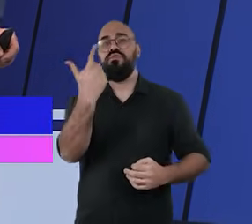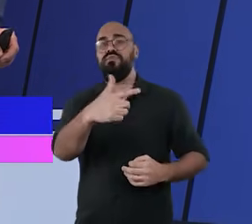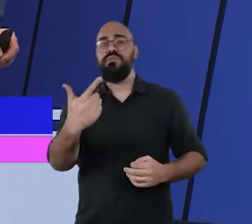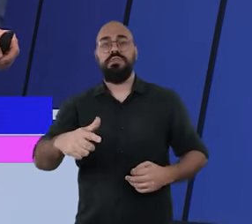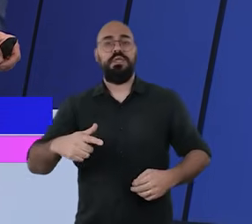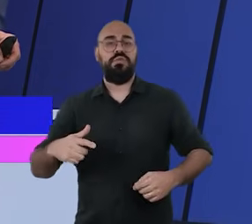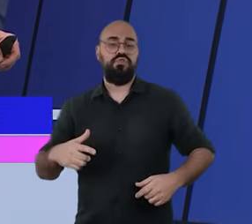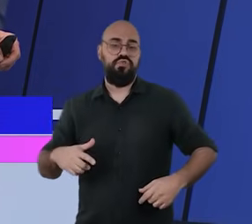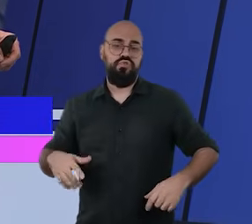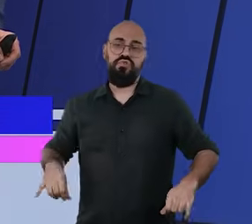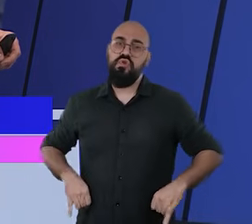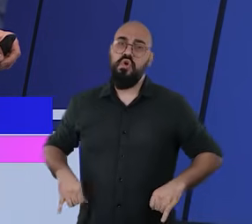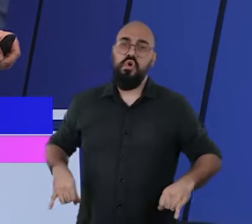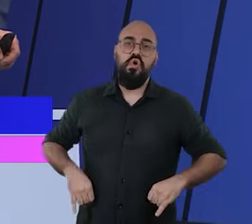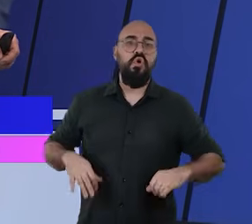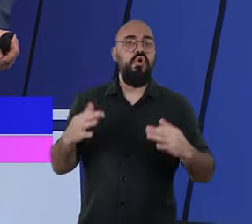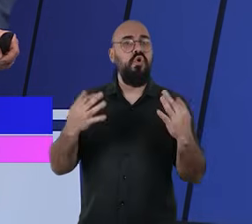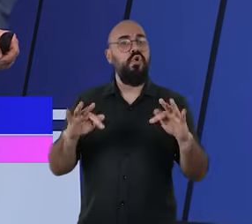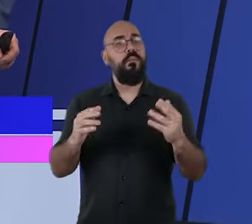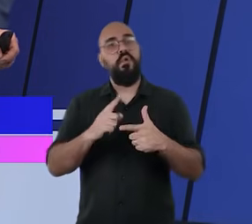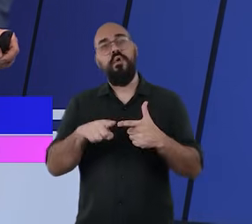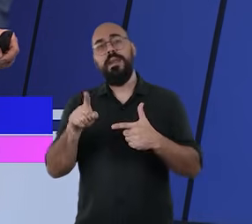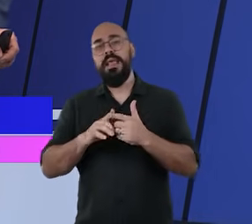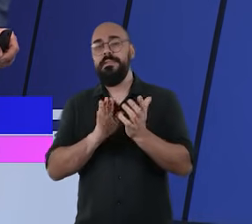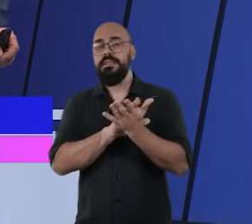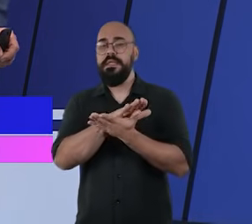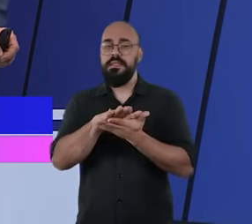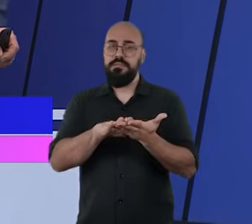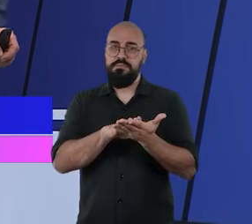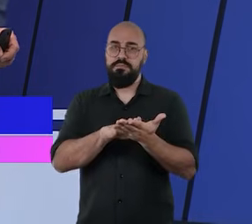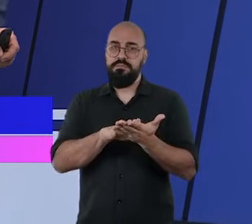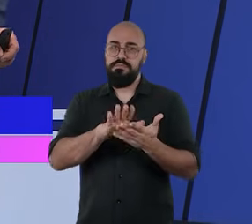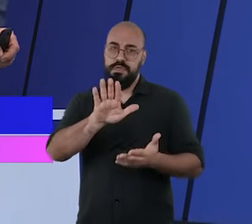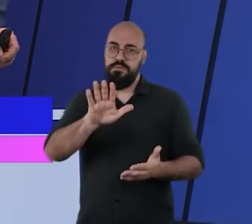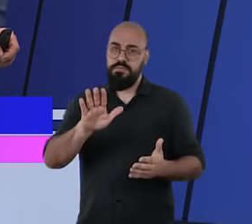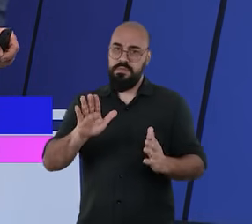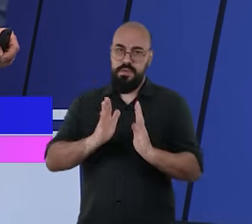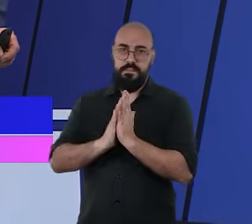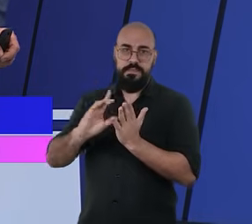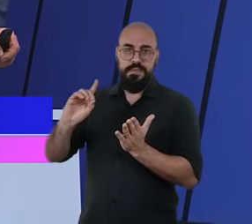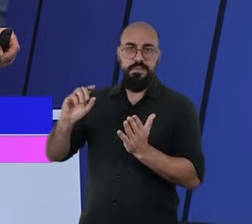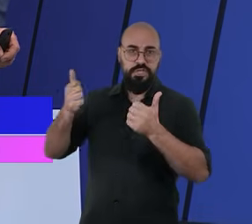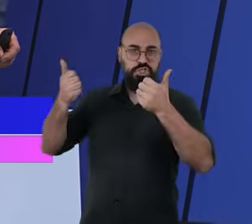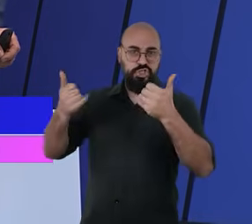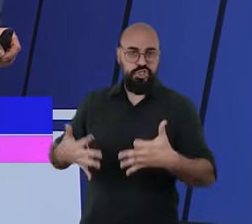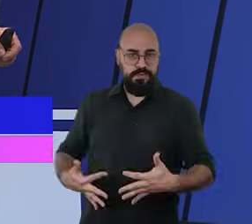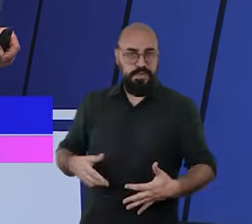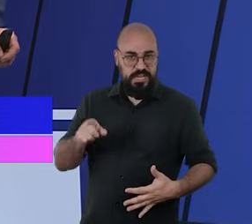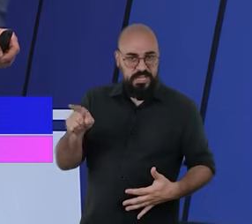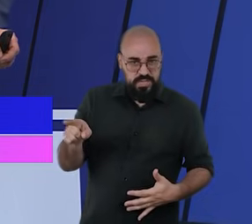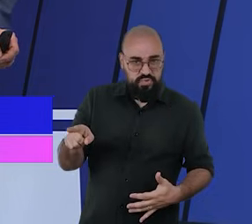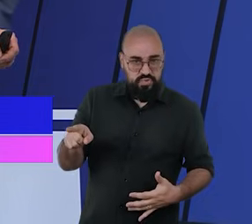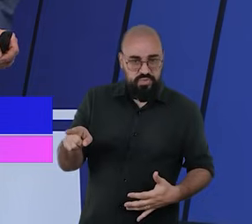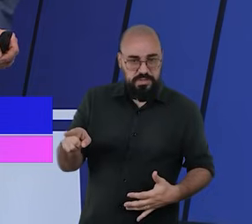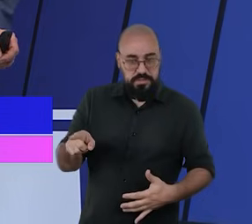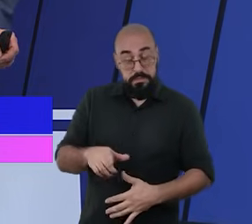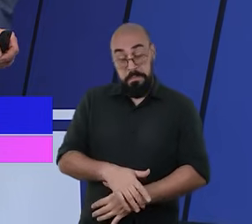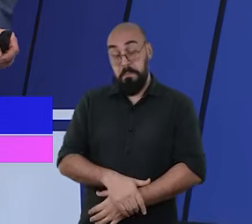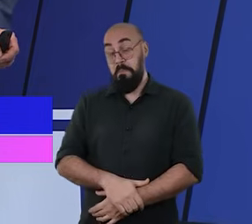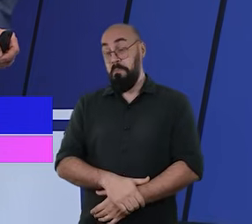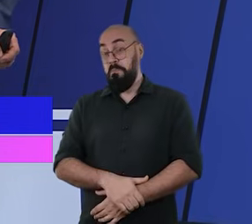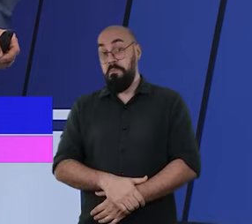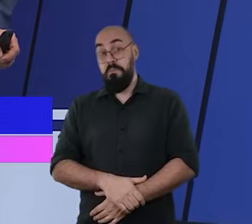dor, uma Terra que não terá mais problemas. Mas é isso mesmo que a Bíblia ensina? Nós não podemos ficar presos